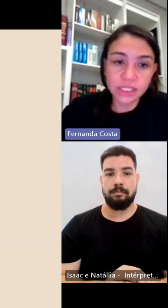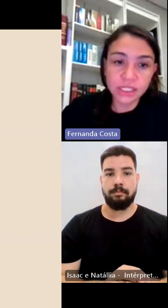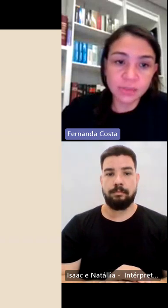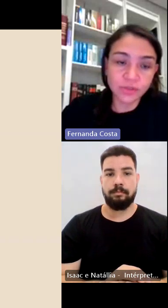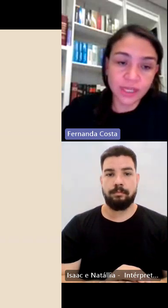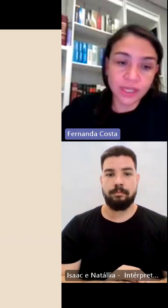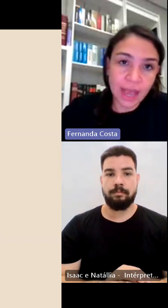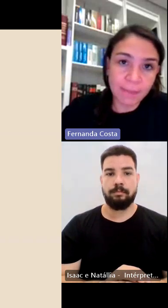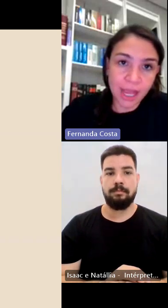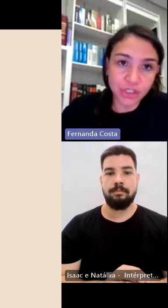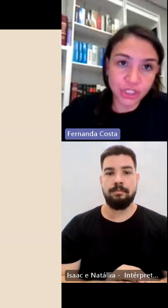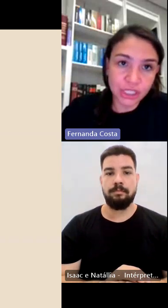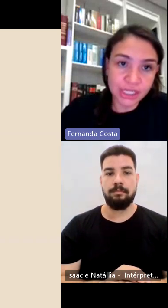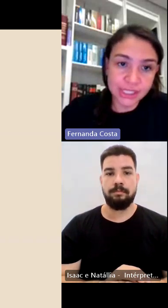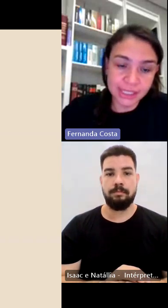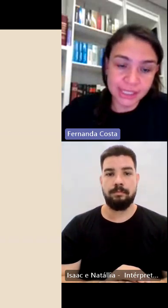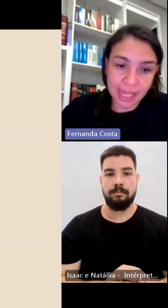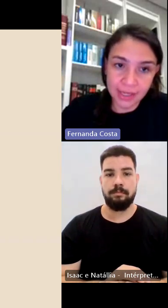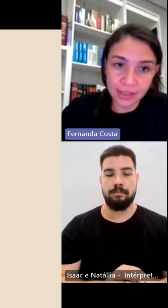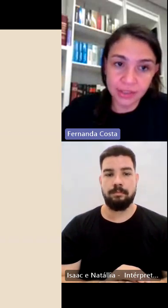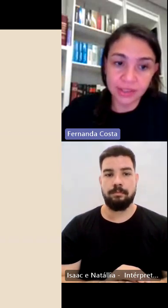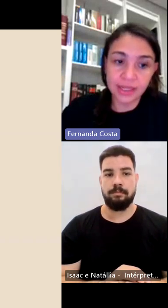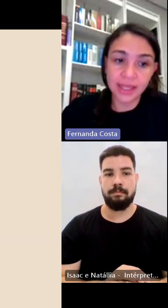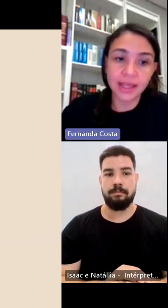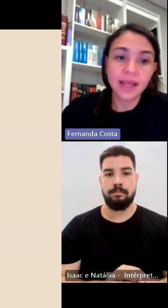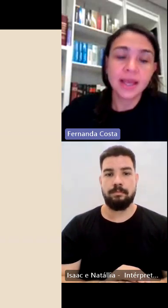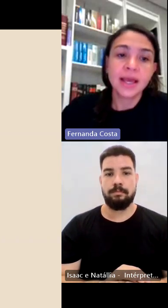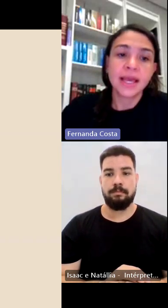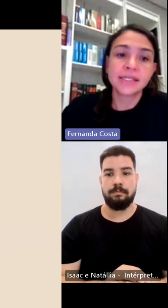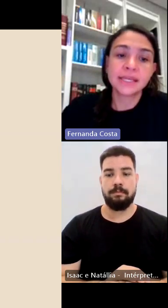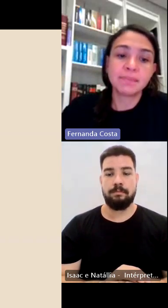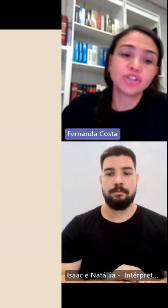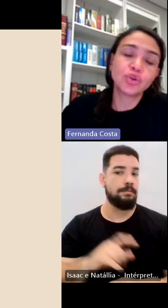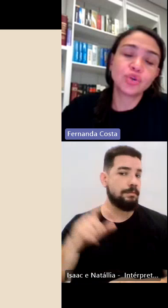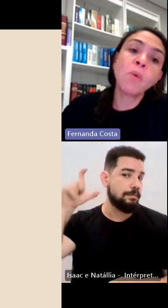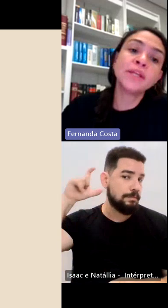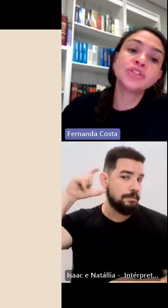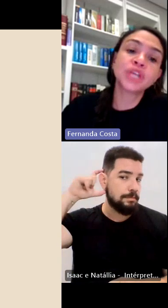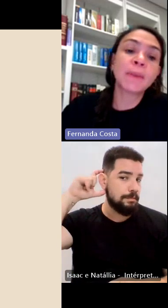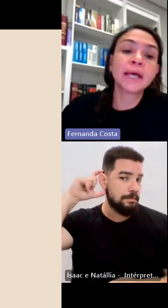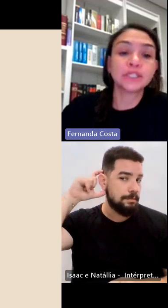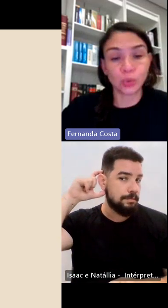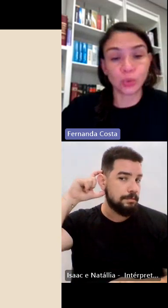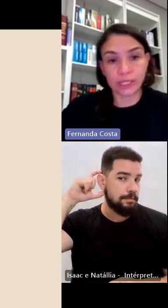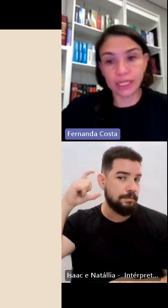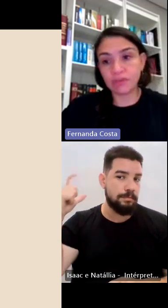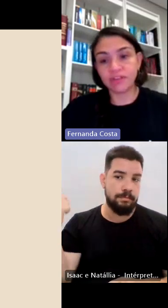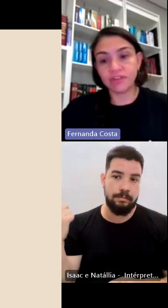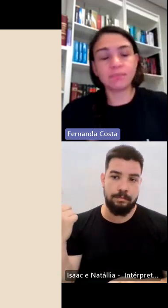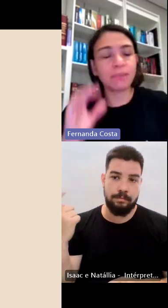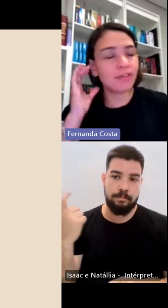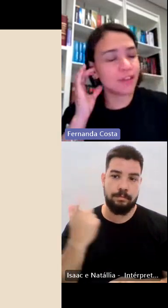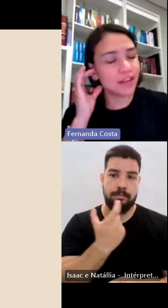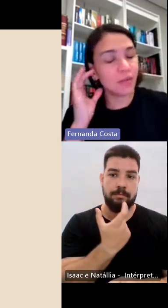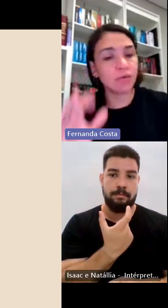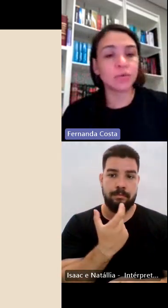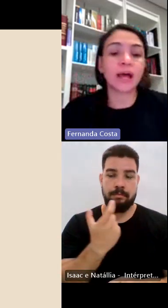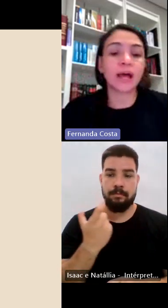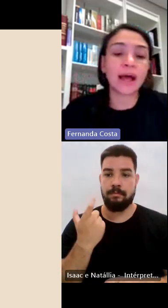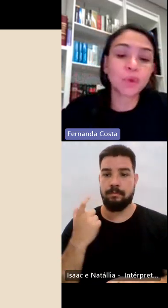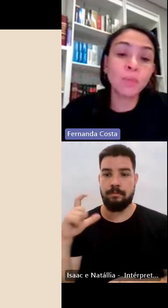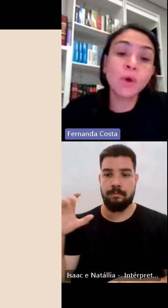nós conseguimos ver a parte externa, né? Essa parte comumente chamada de orelha,